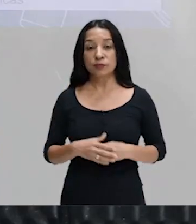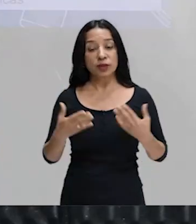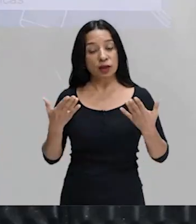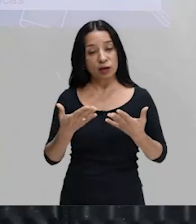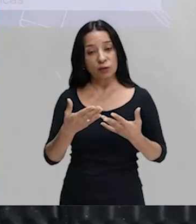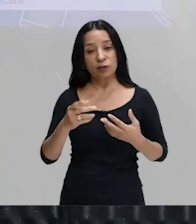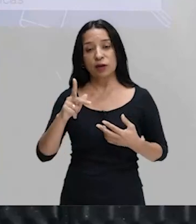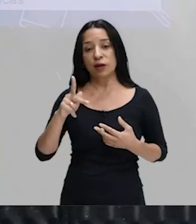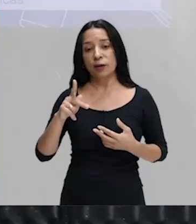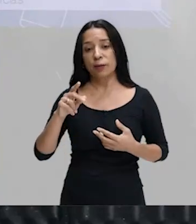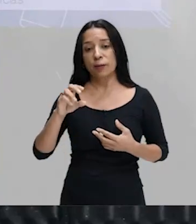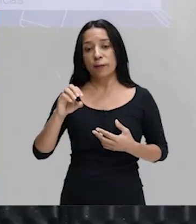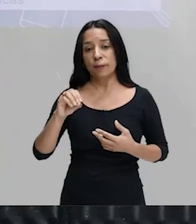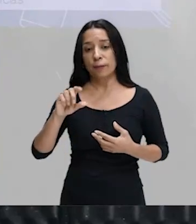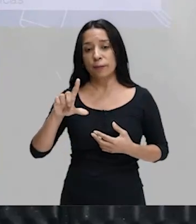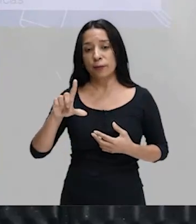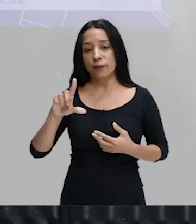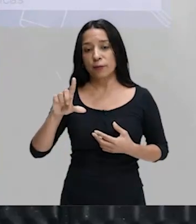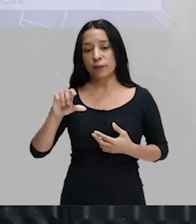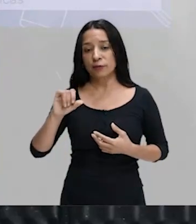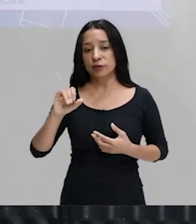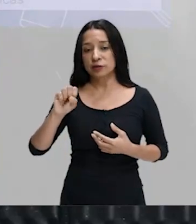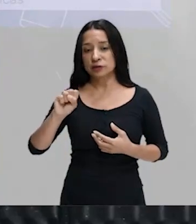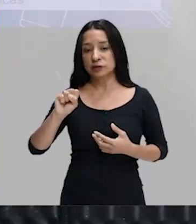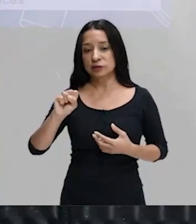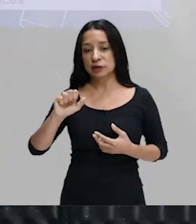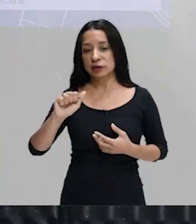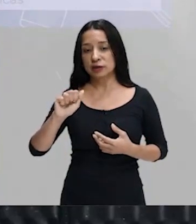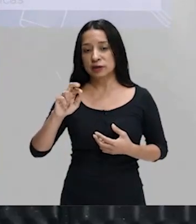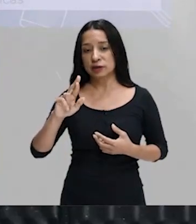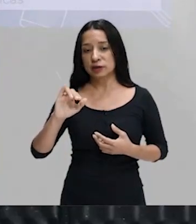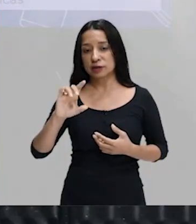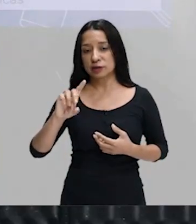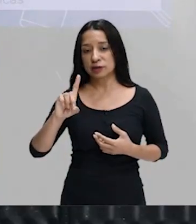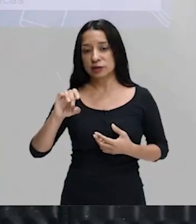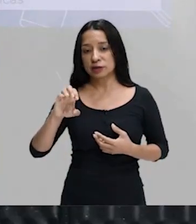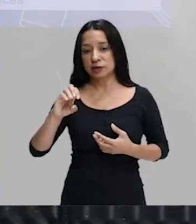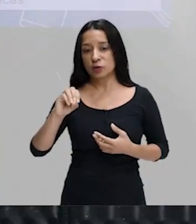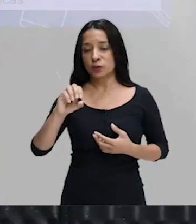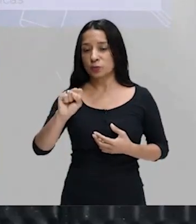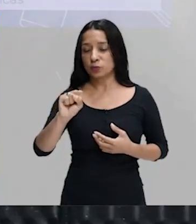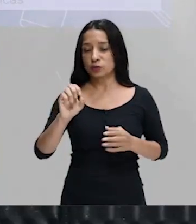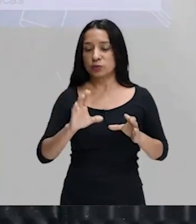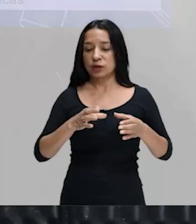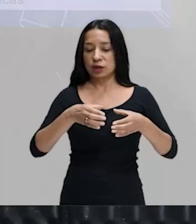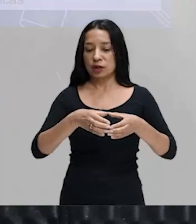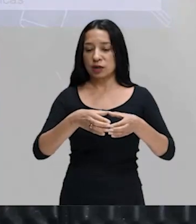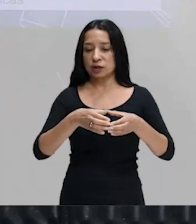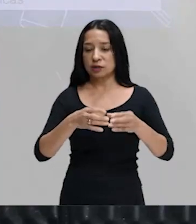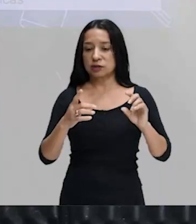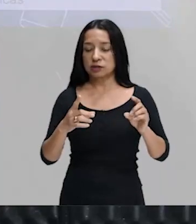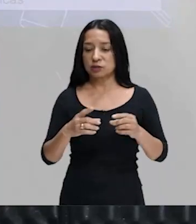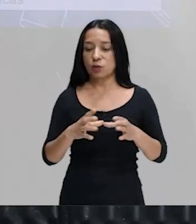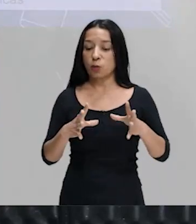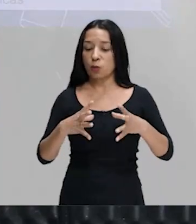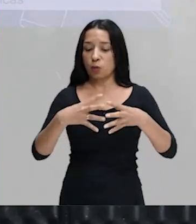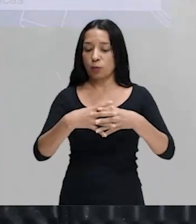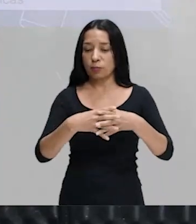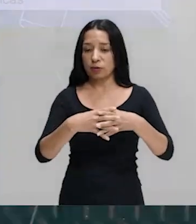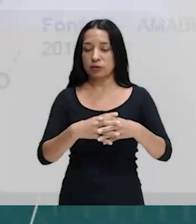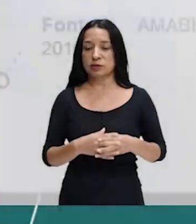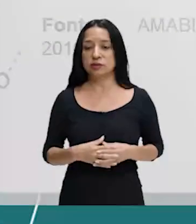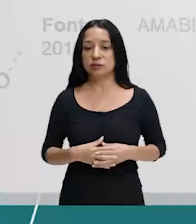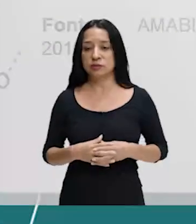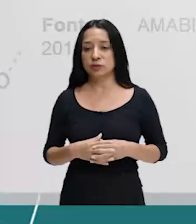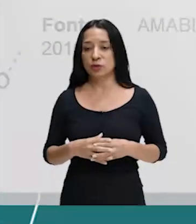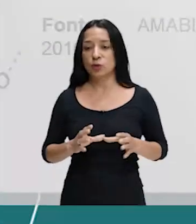Polissacarídeos. O que são os polissacarídeos? Que é a classe mais complexa de carboidratos. Polissacarídeos são grupos de